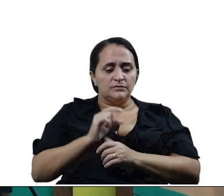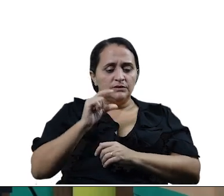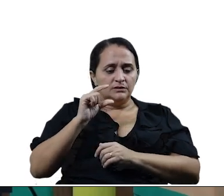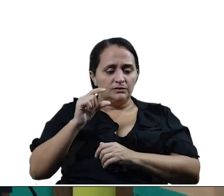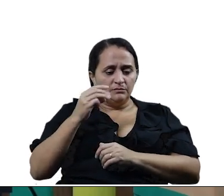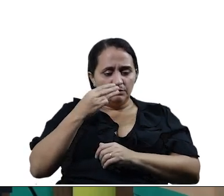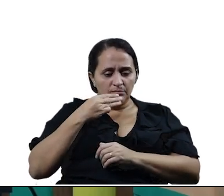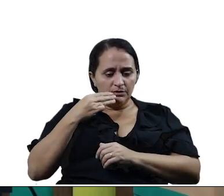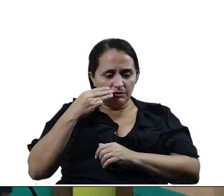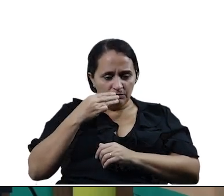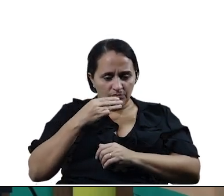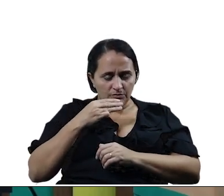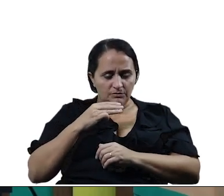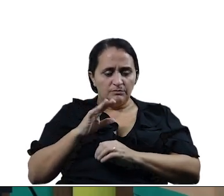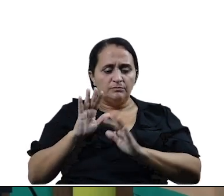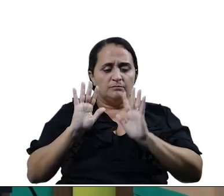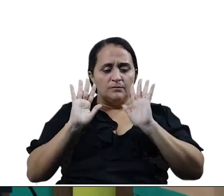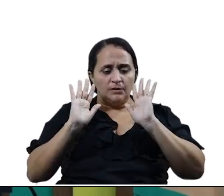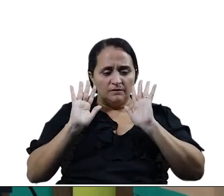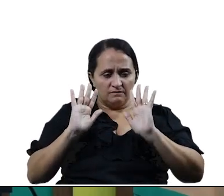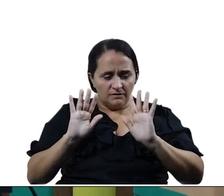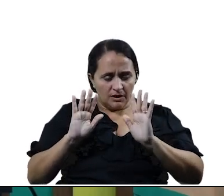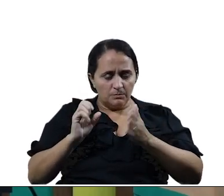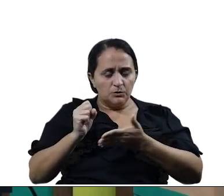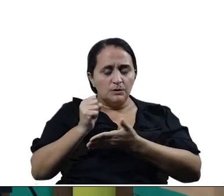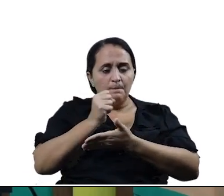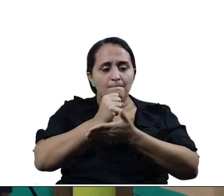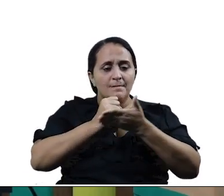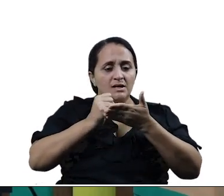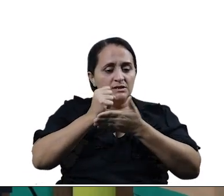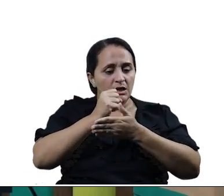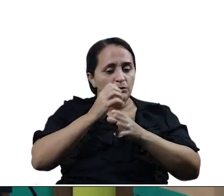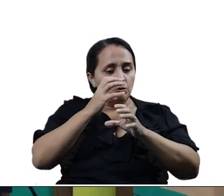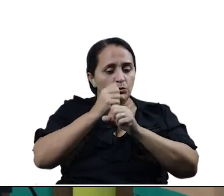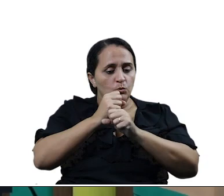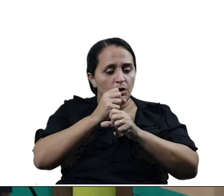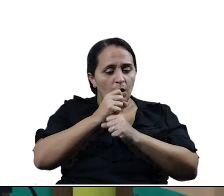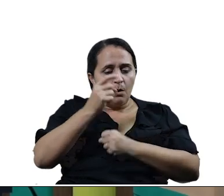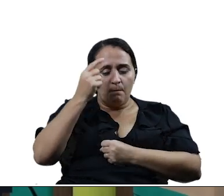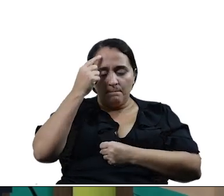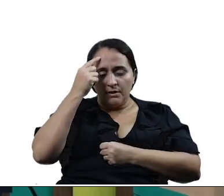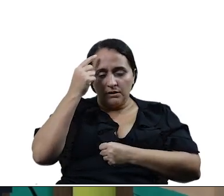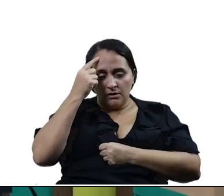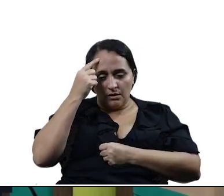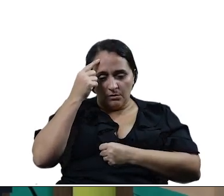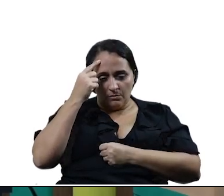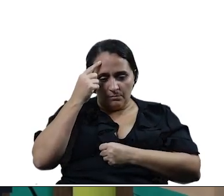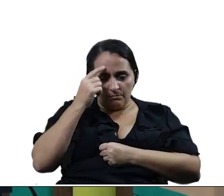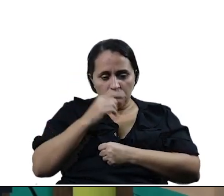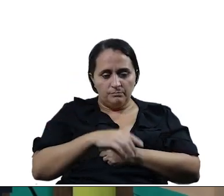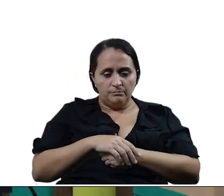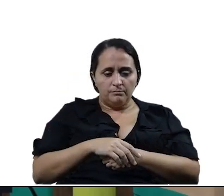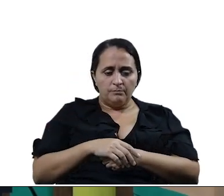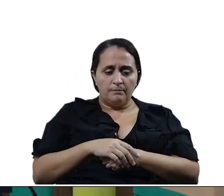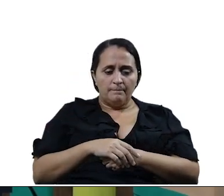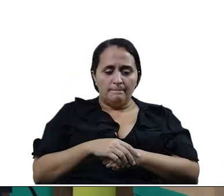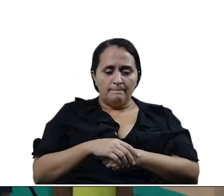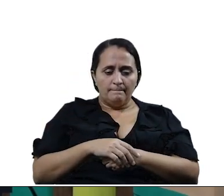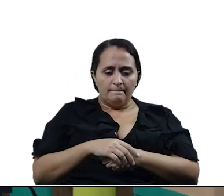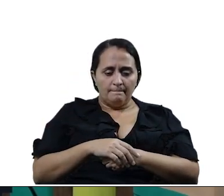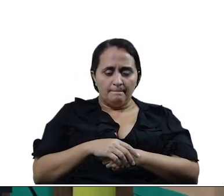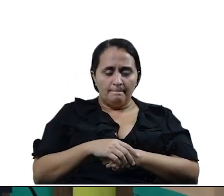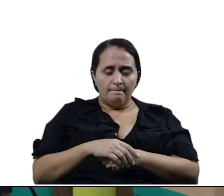continuar fazendo as contas baseada no nosso cálculo mental. Vamos lá. Bem, 80